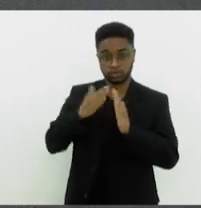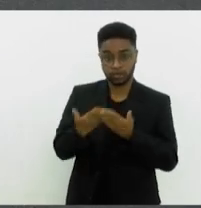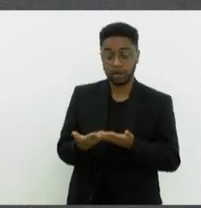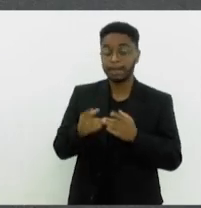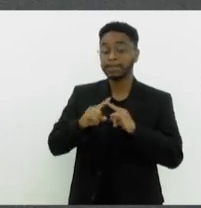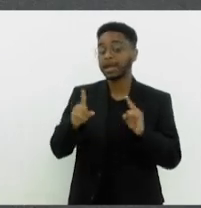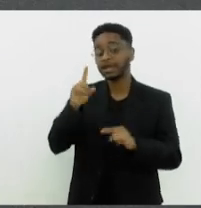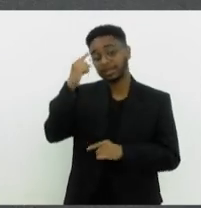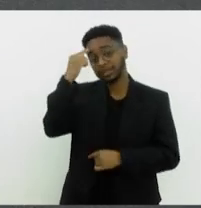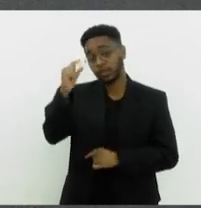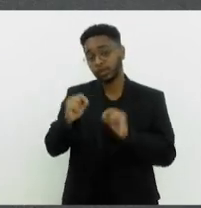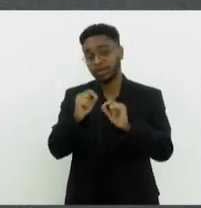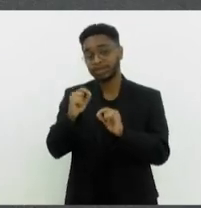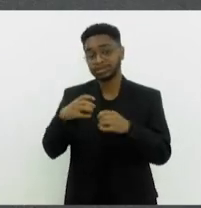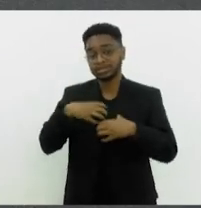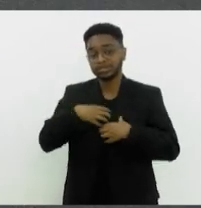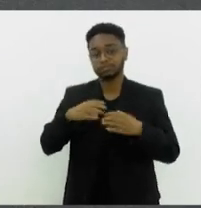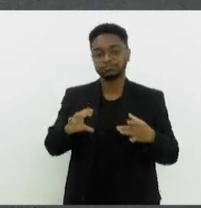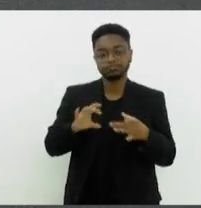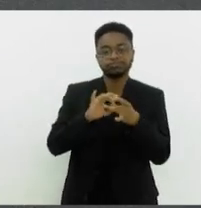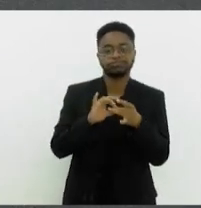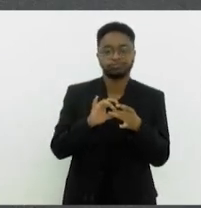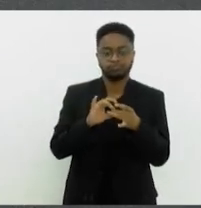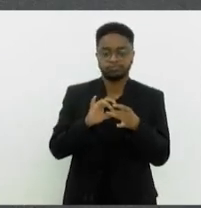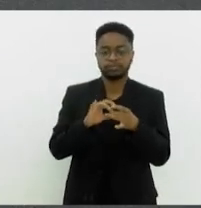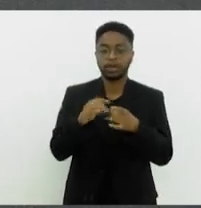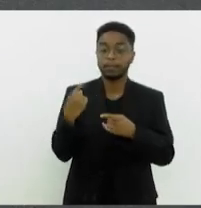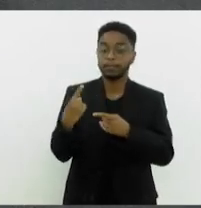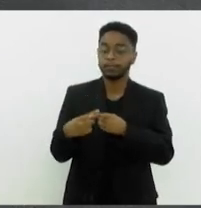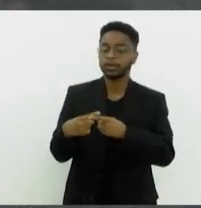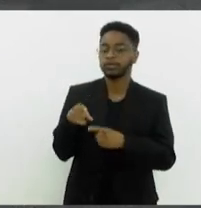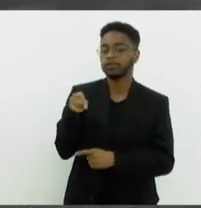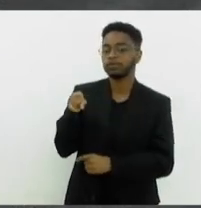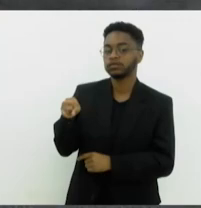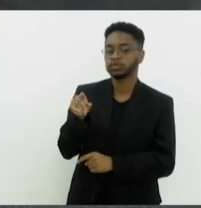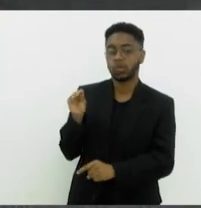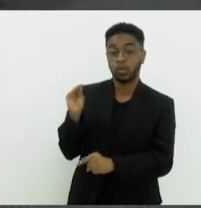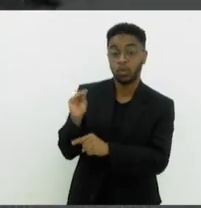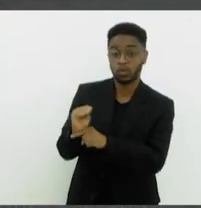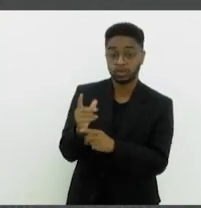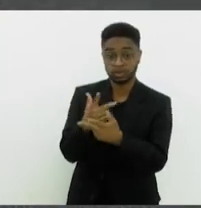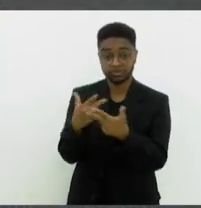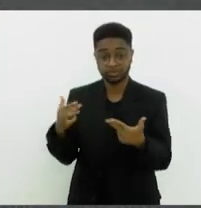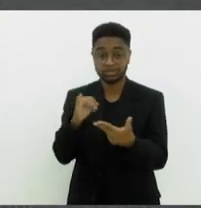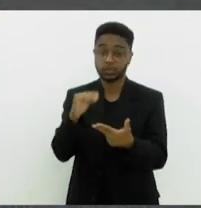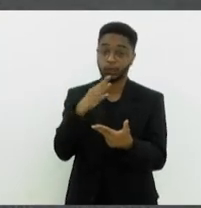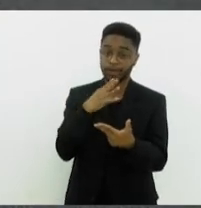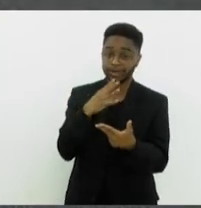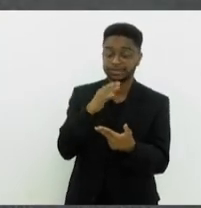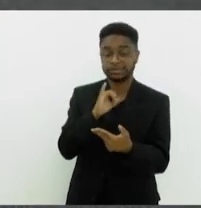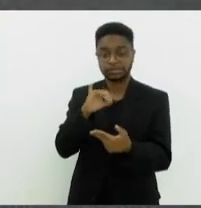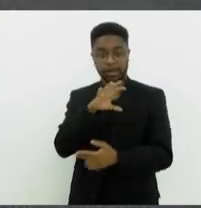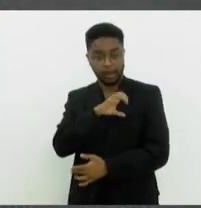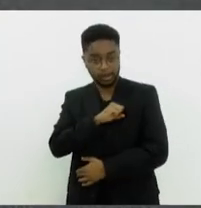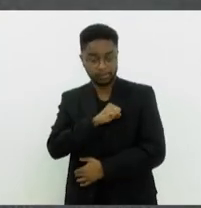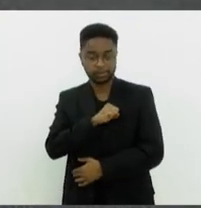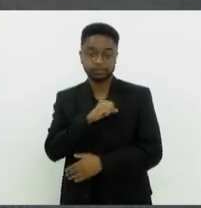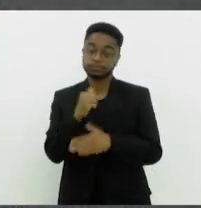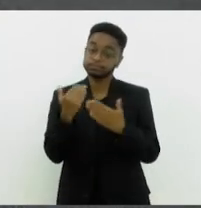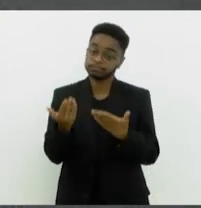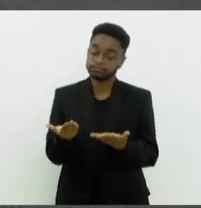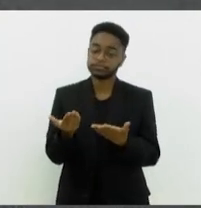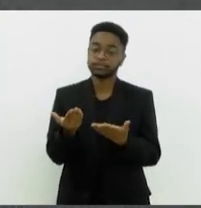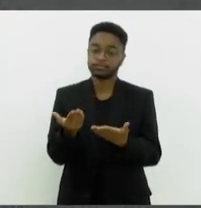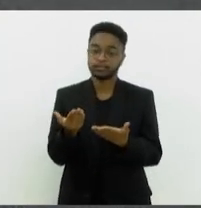de pertencimento. Você cuida daquilo que você conhece, daquilo que você ama. Então,